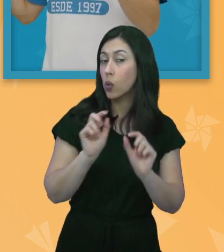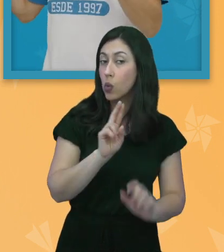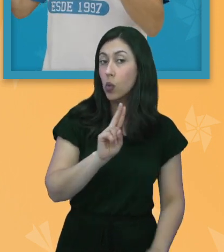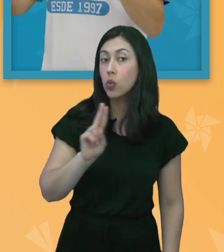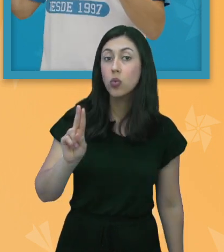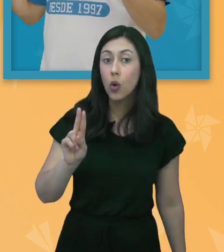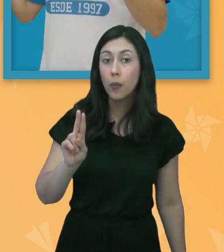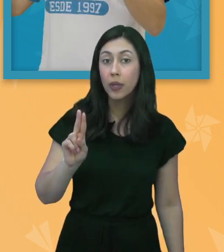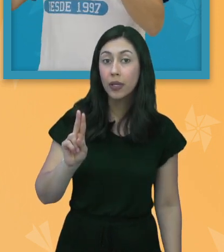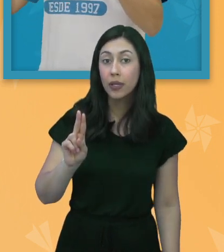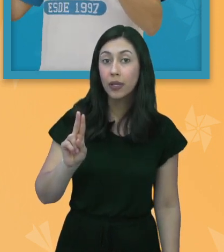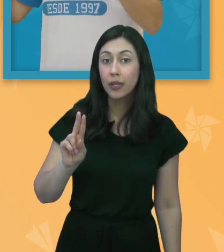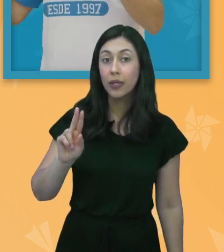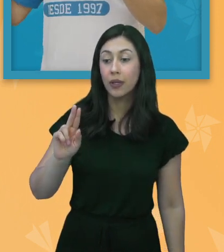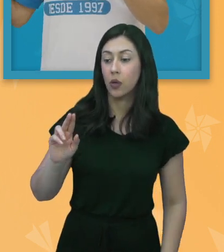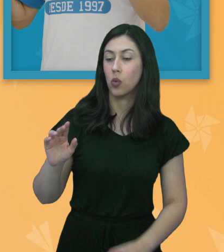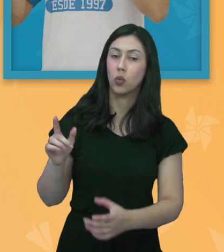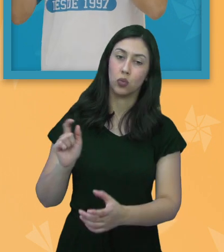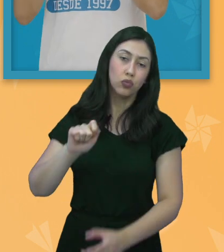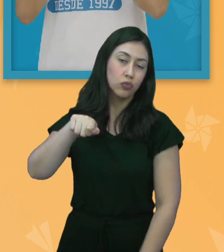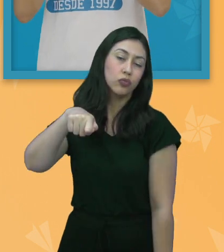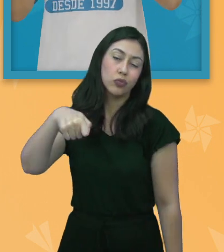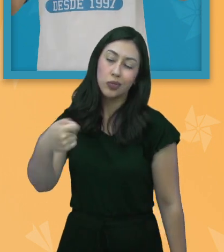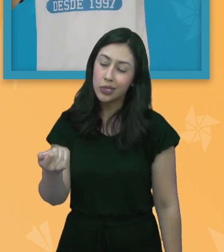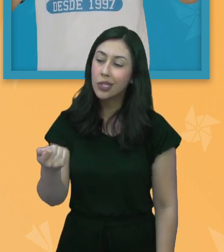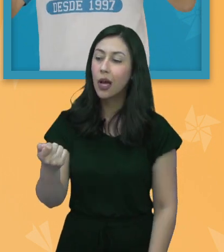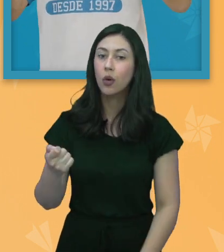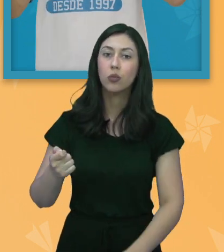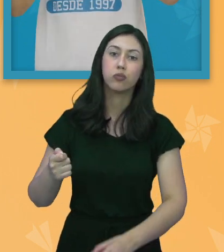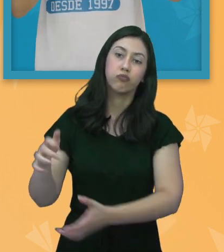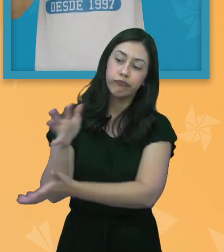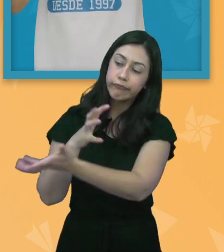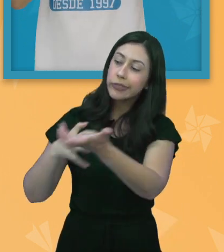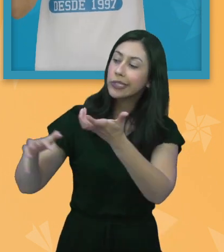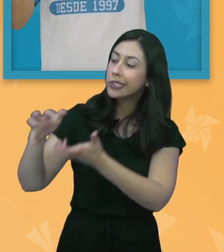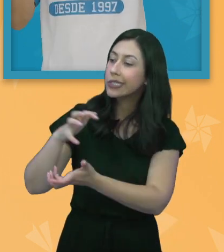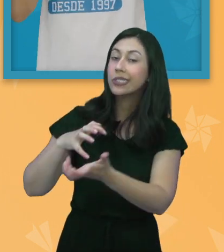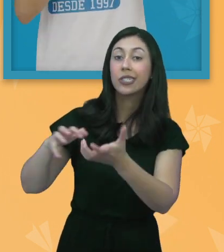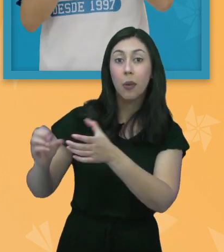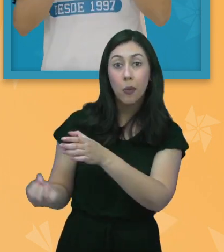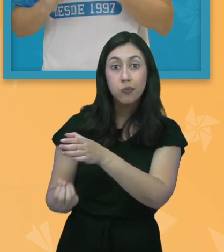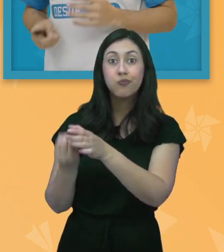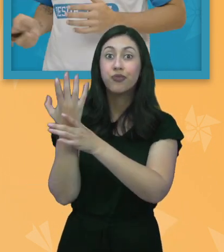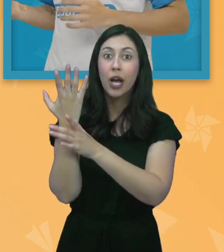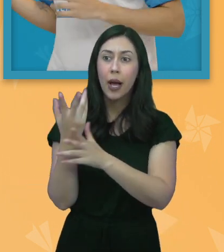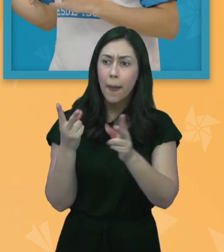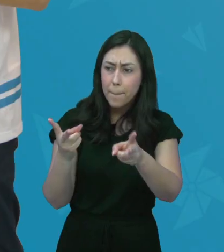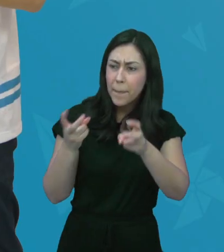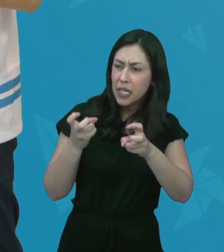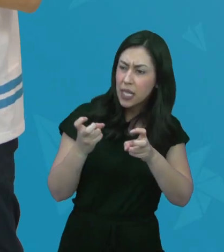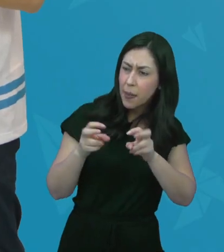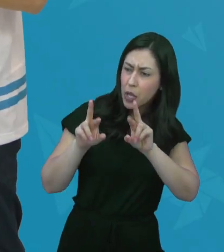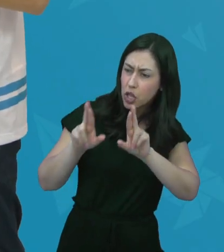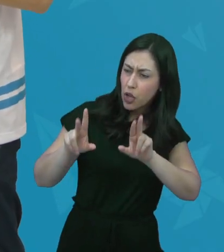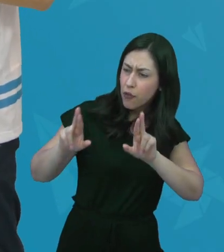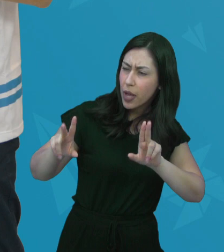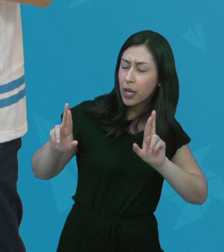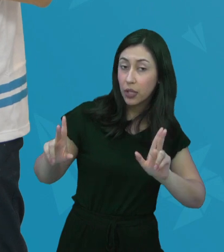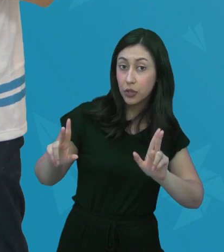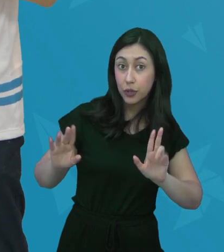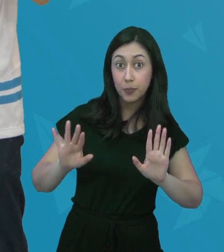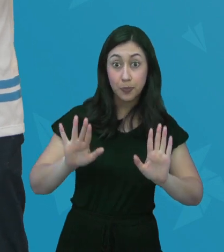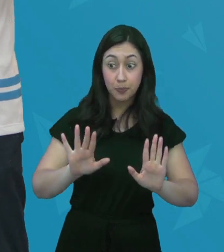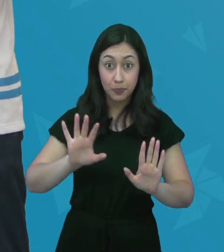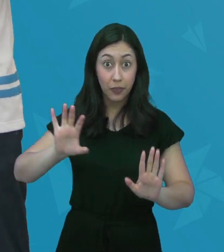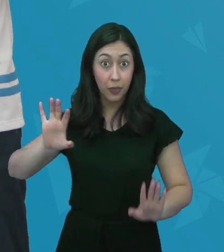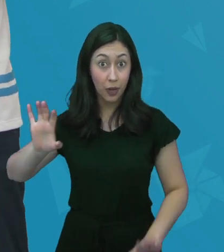mais de uma fase, são os chamados sistemas heterogêneos, que você consegue diferenciar várias coisas diferentes naquele sistema ali. Esses